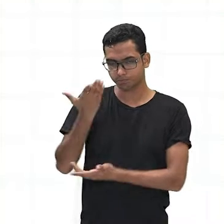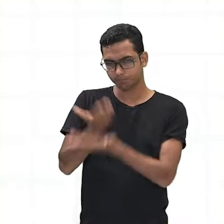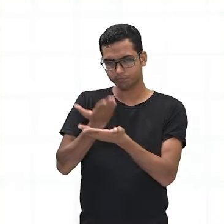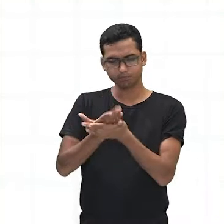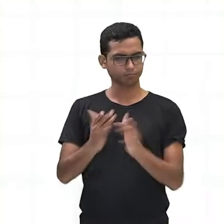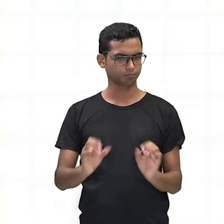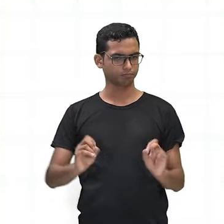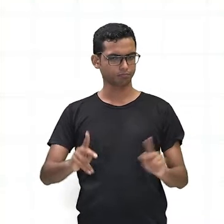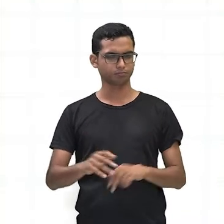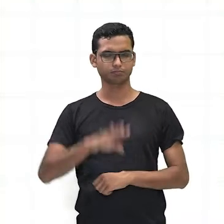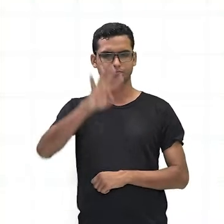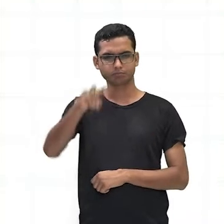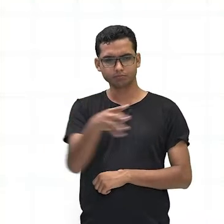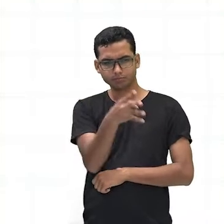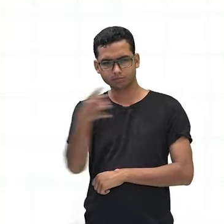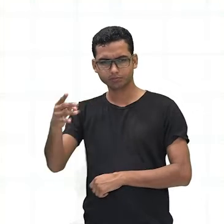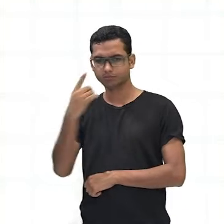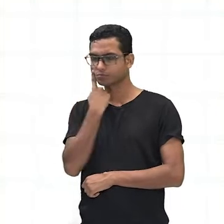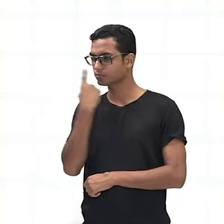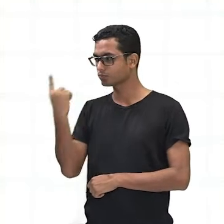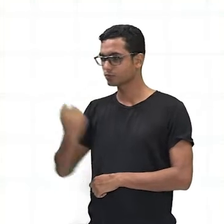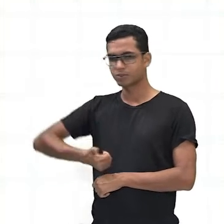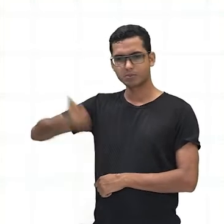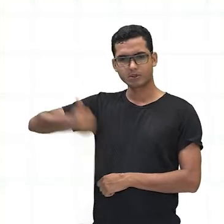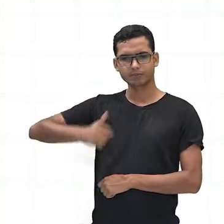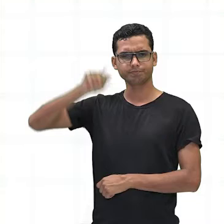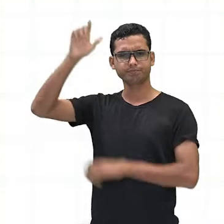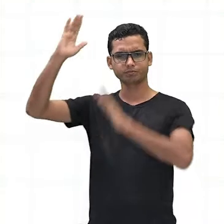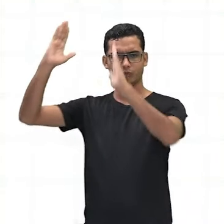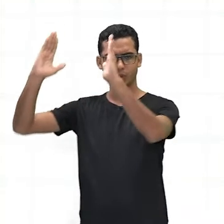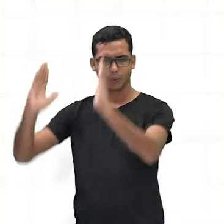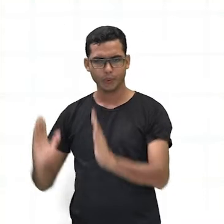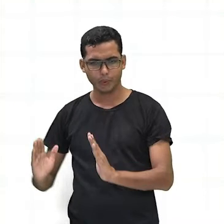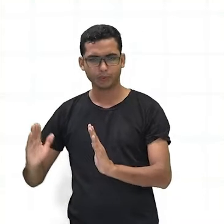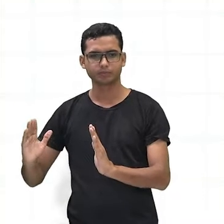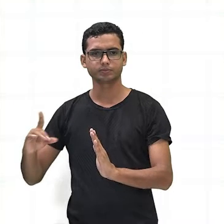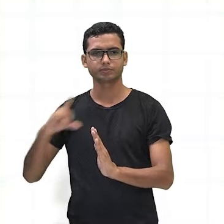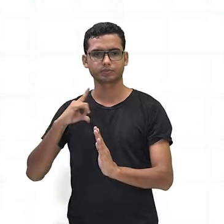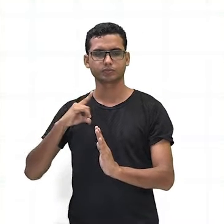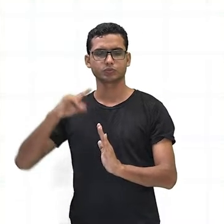tabela, nós temos os subject pronouns, ok?